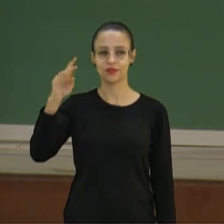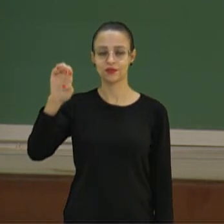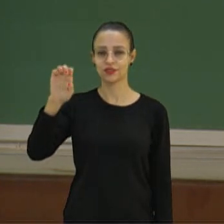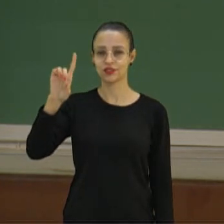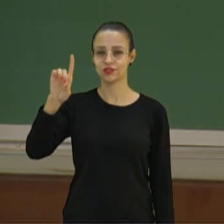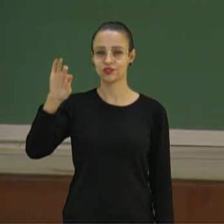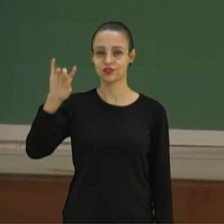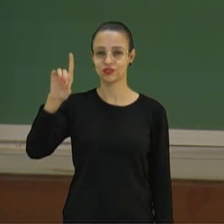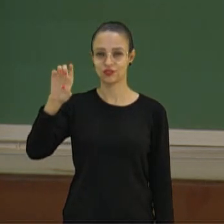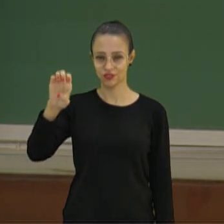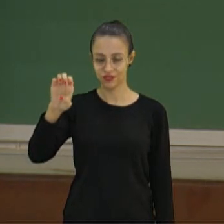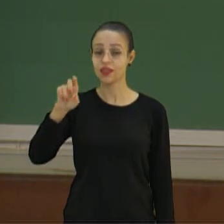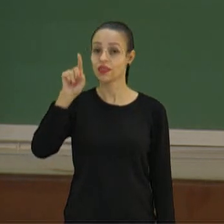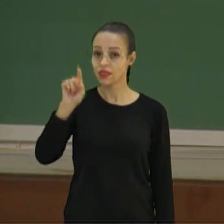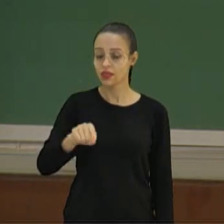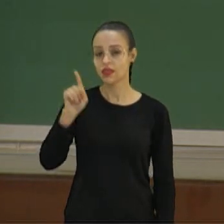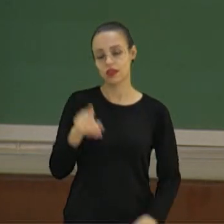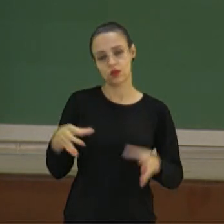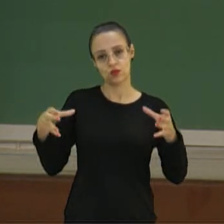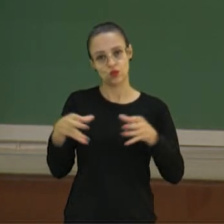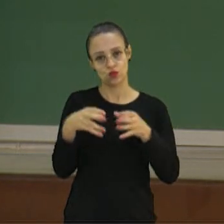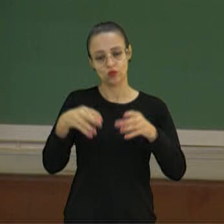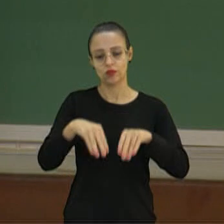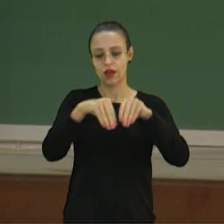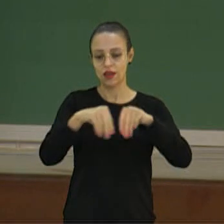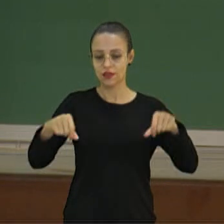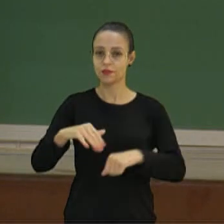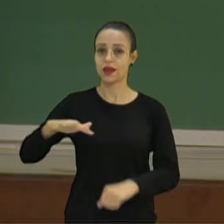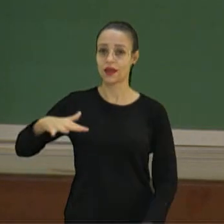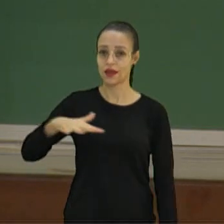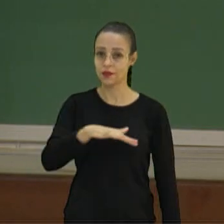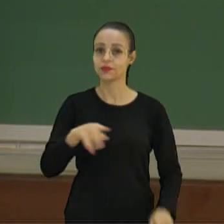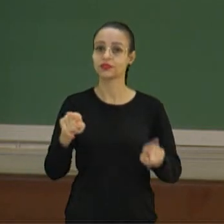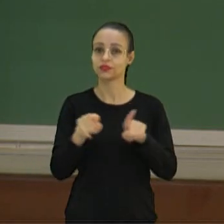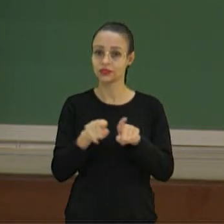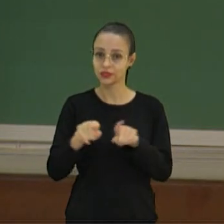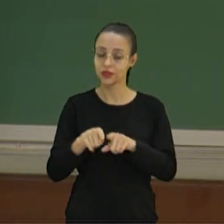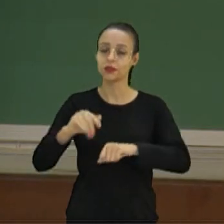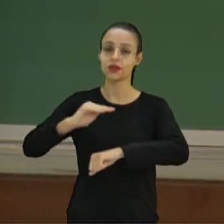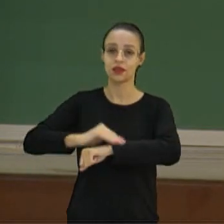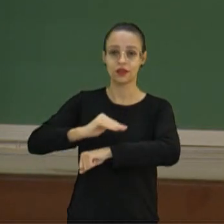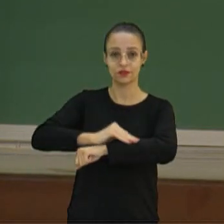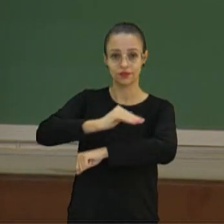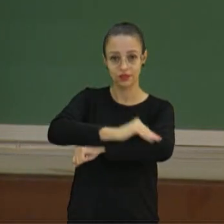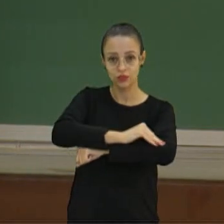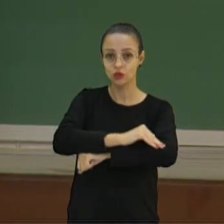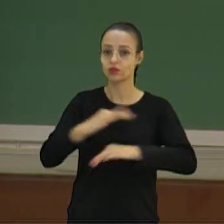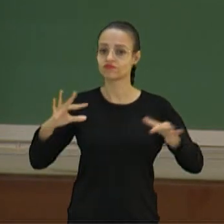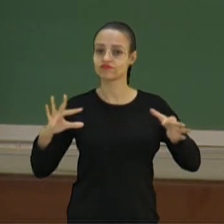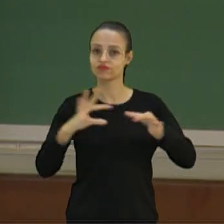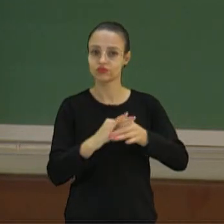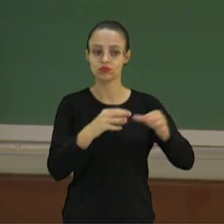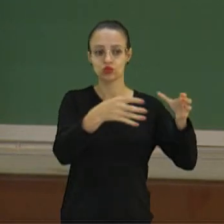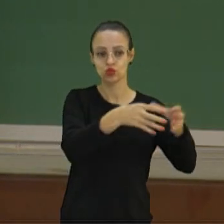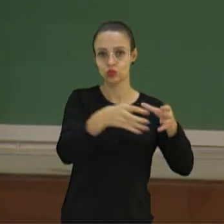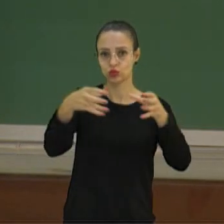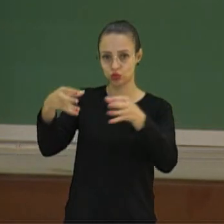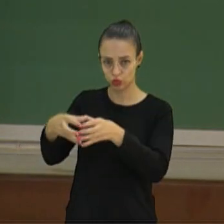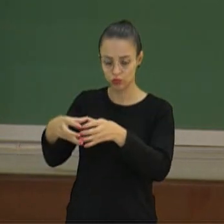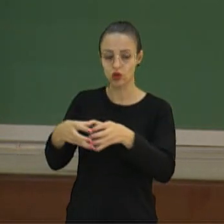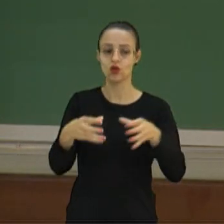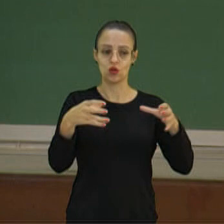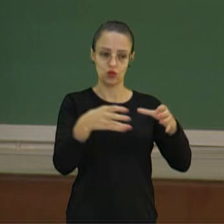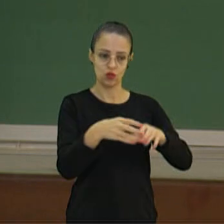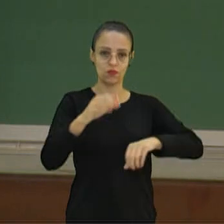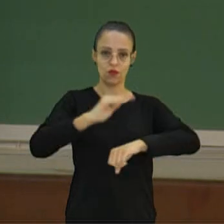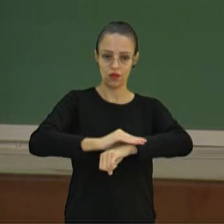que está entre o grupo dos répteis e dos anfíbios. Ele é o elo que liga os animais desses dois grupos. Então, para vocês